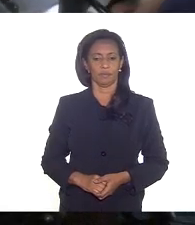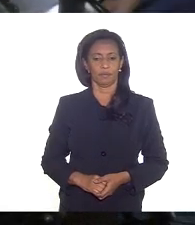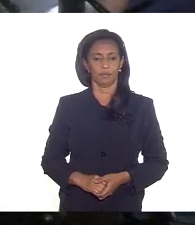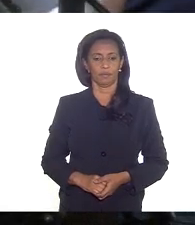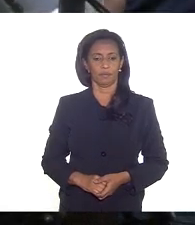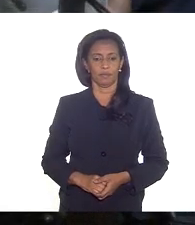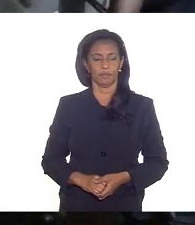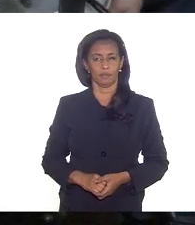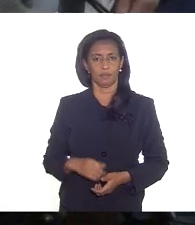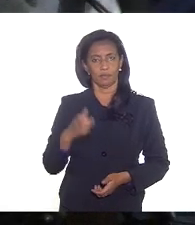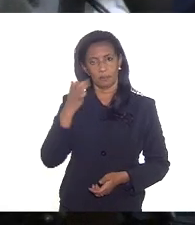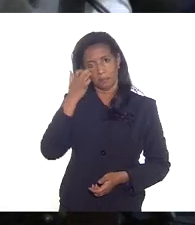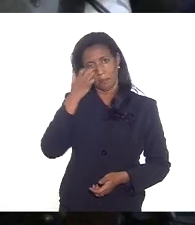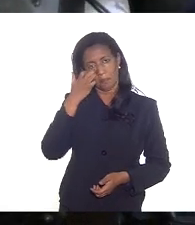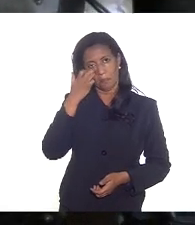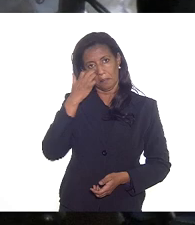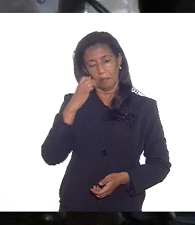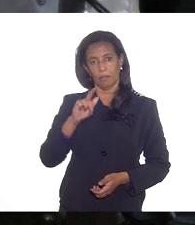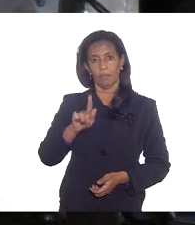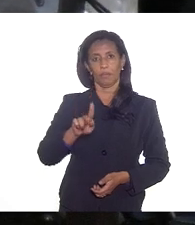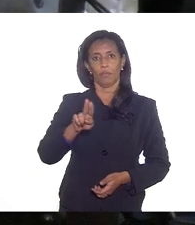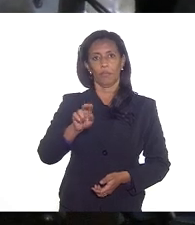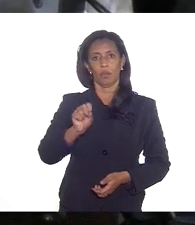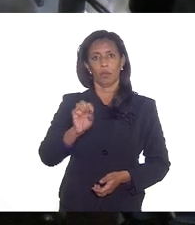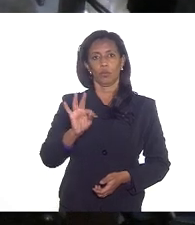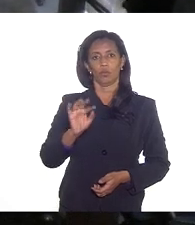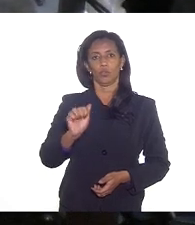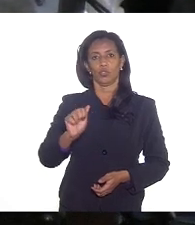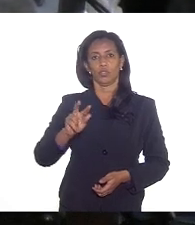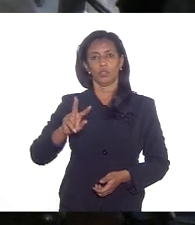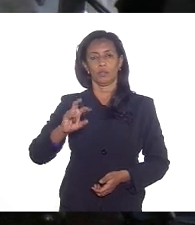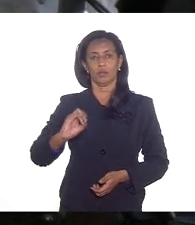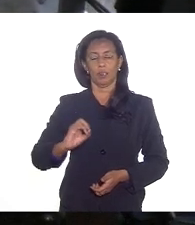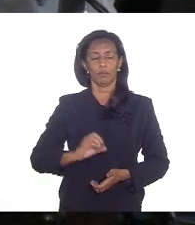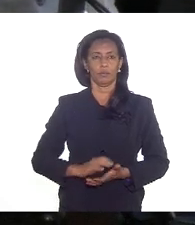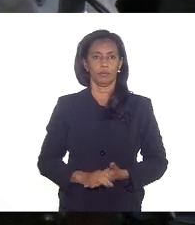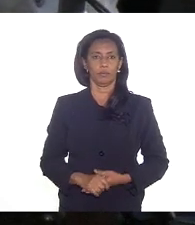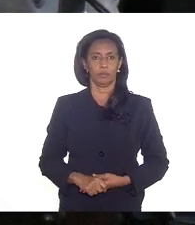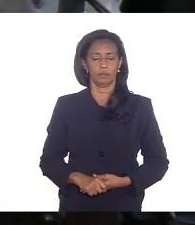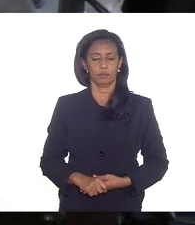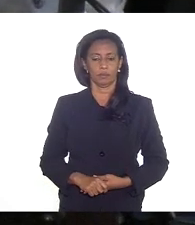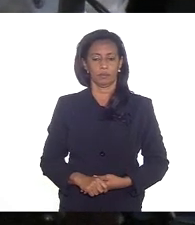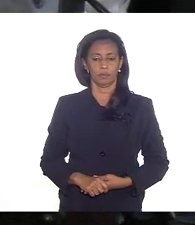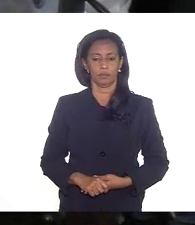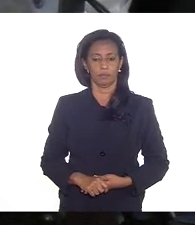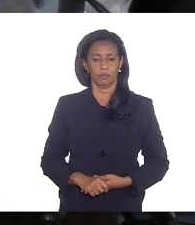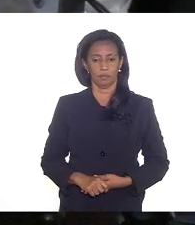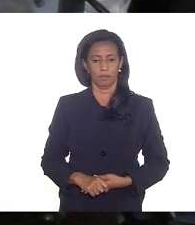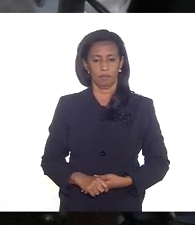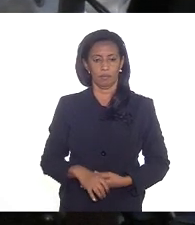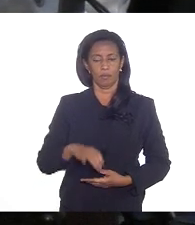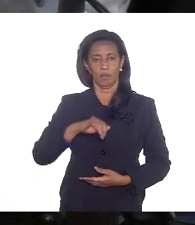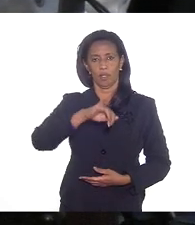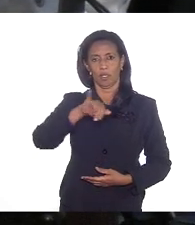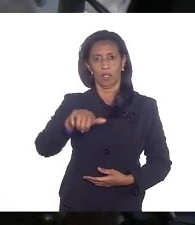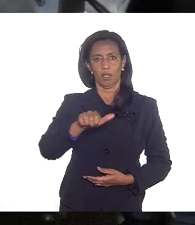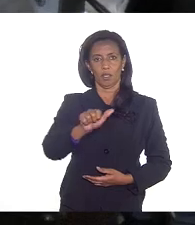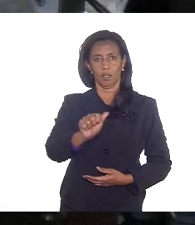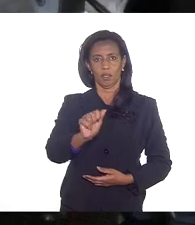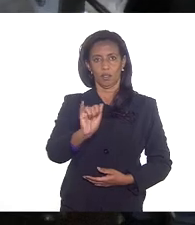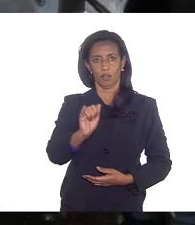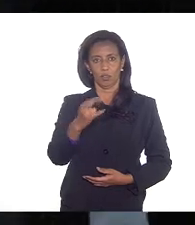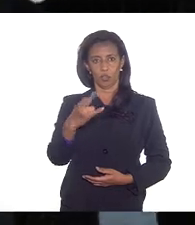o deputado Gustavo Schmidt o deputado Gustavo Schmidt Deputado Jair Bittencourt